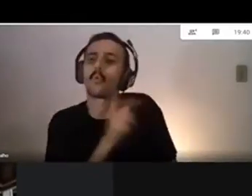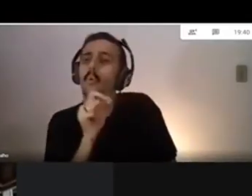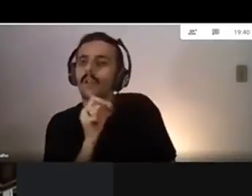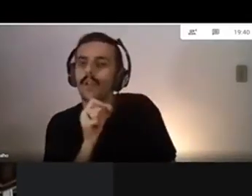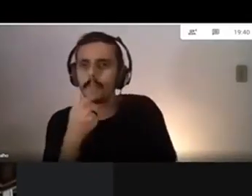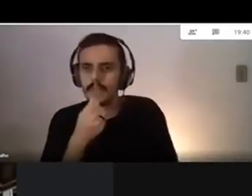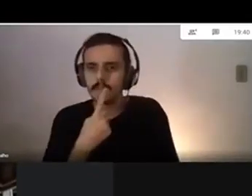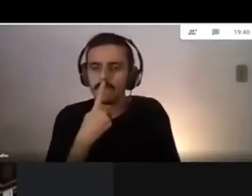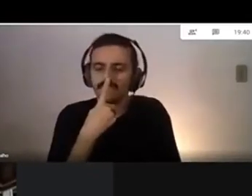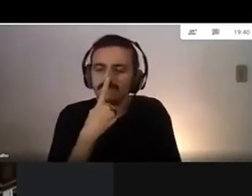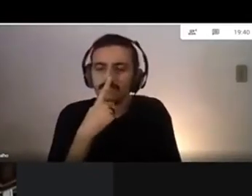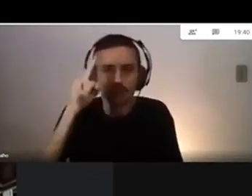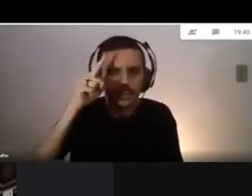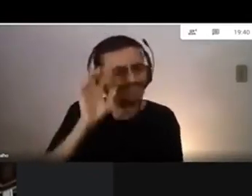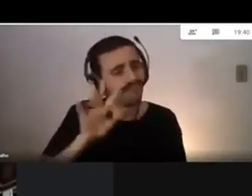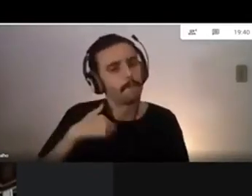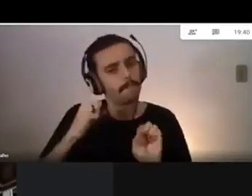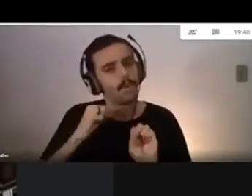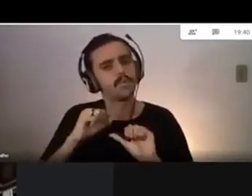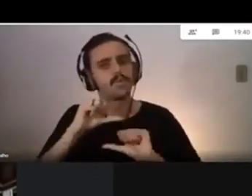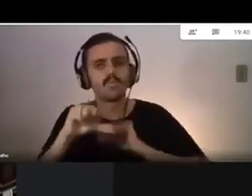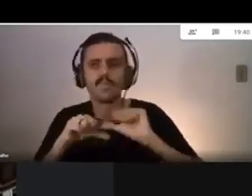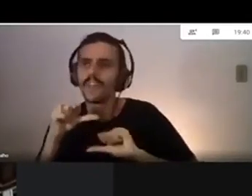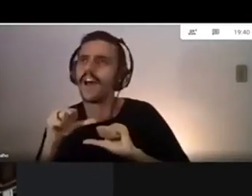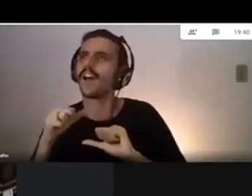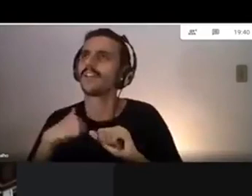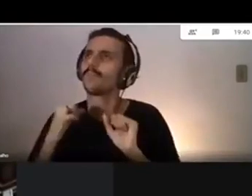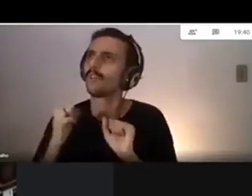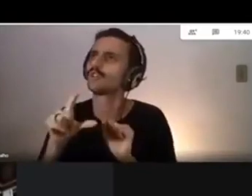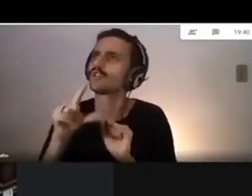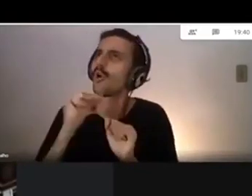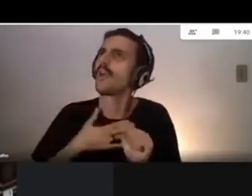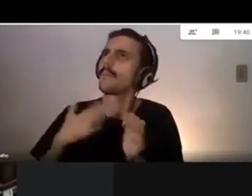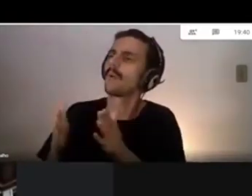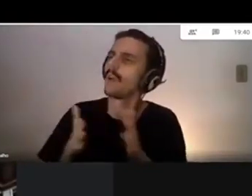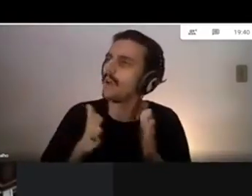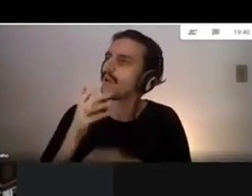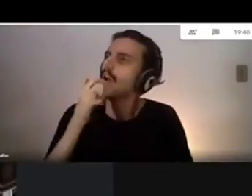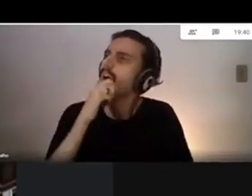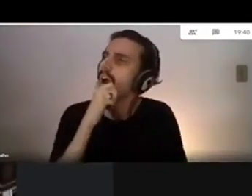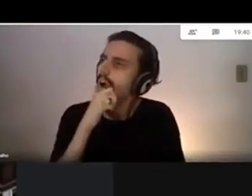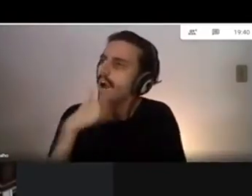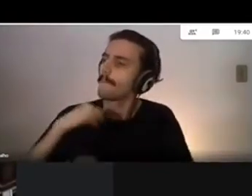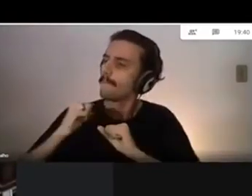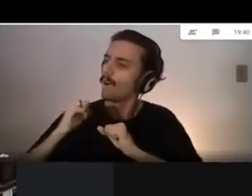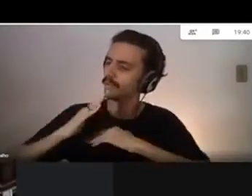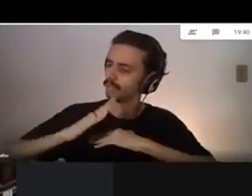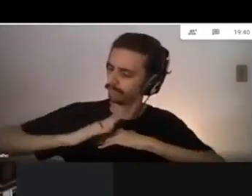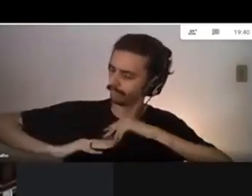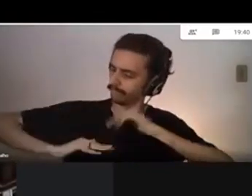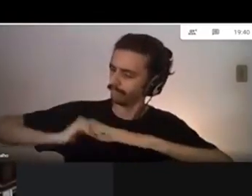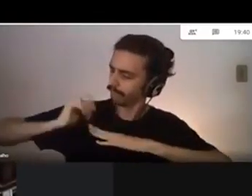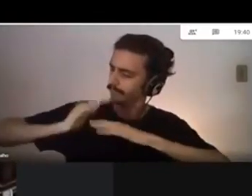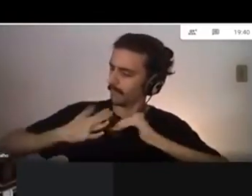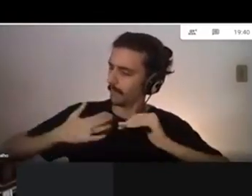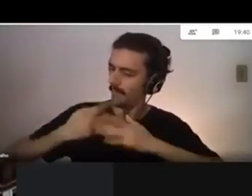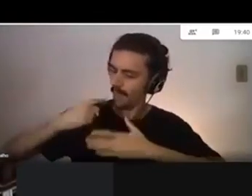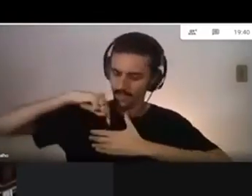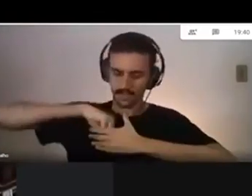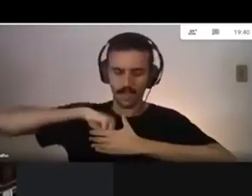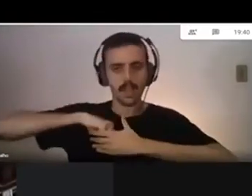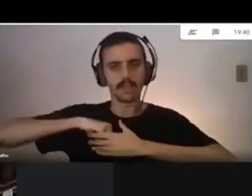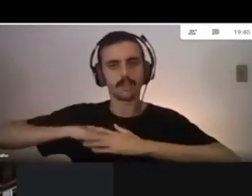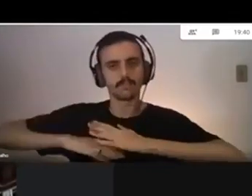o que ele não queria fazer, onde ele queria. E aí, bom, aí começa a construção do Sam enquanto